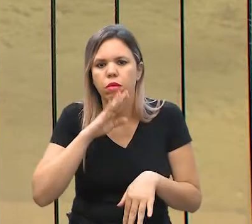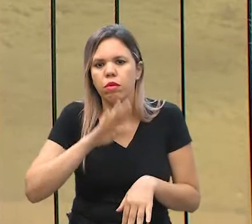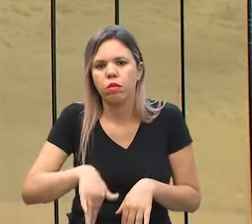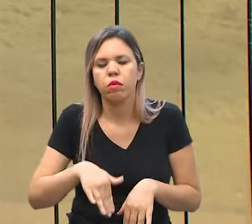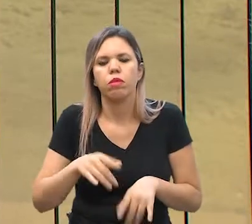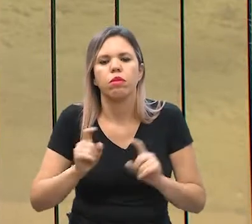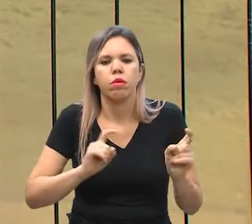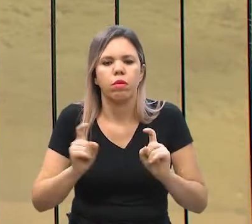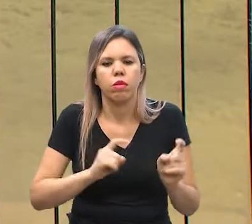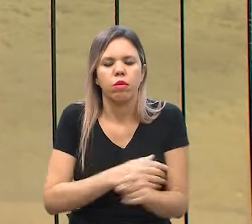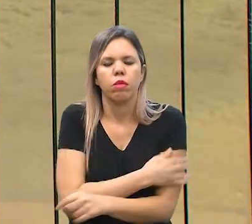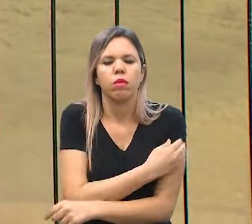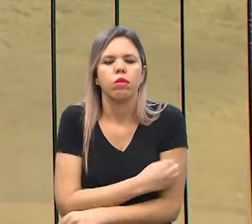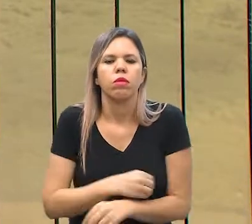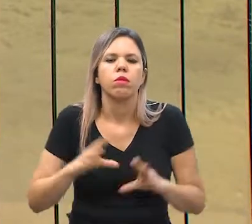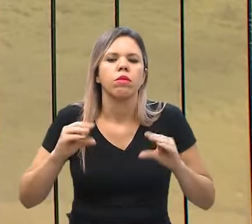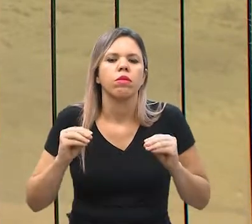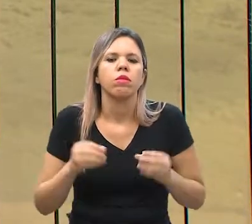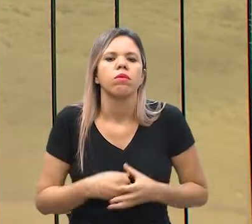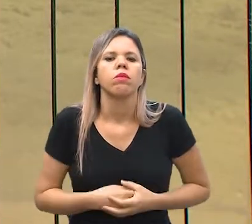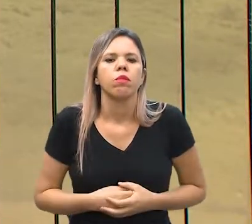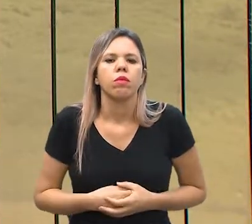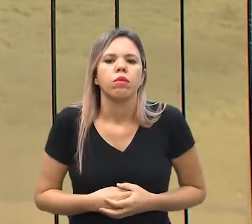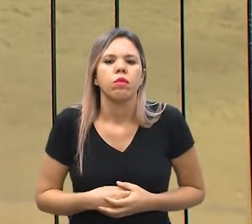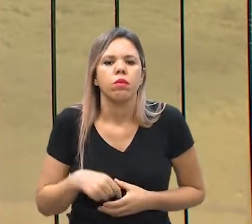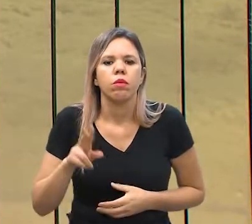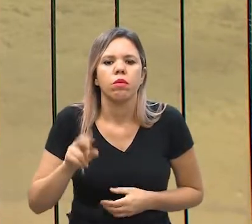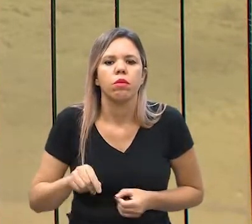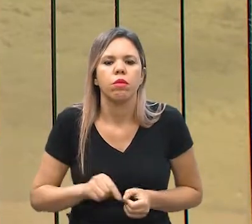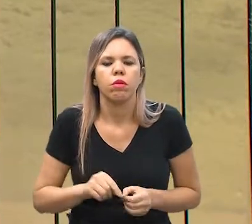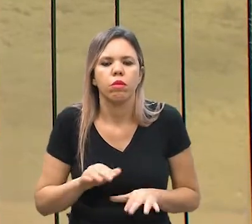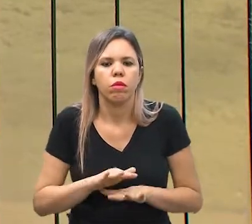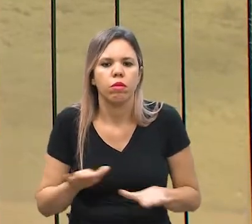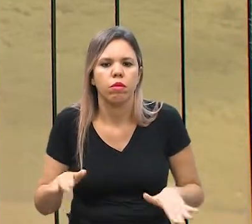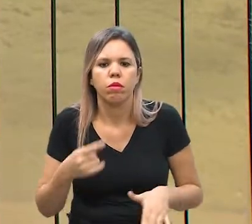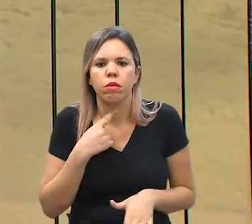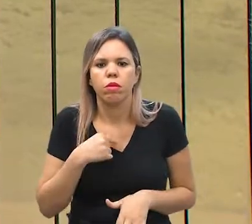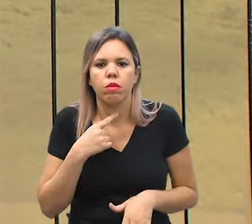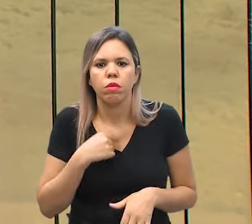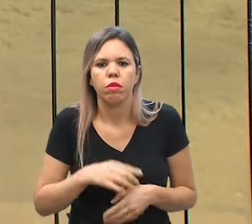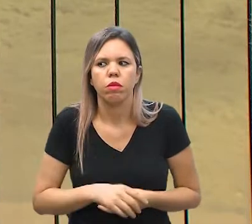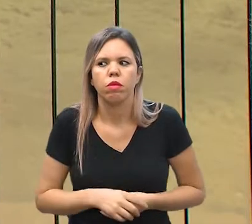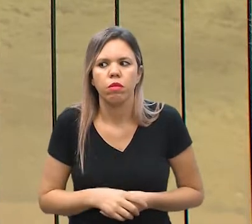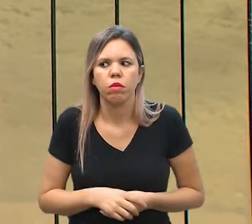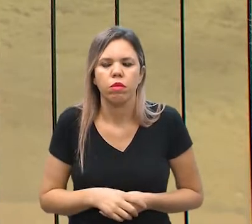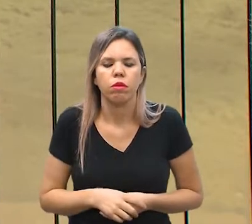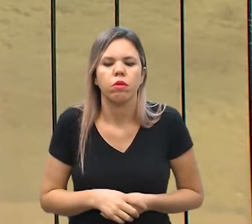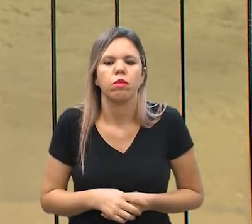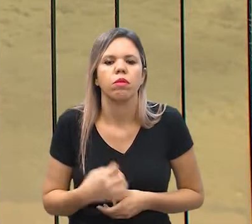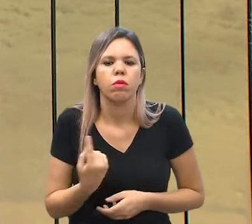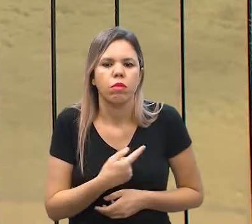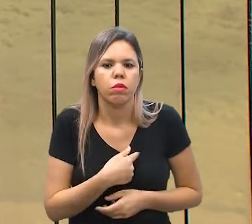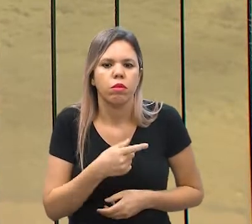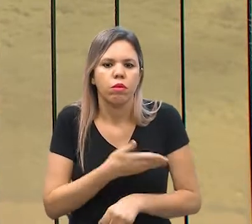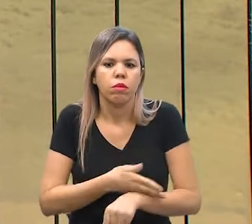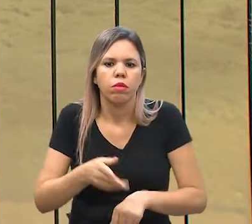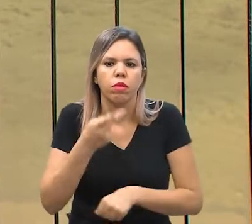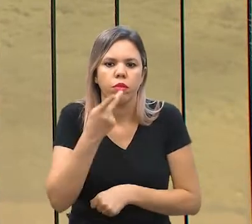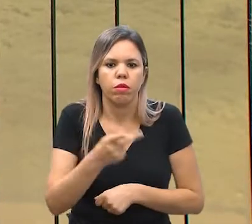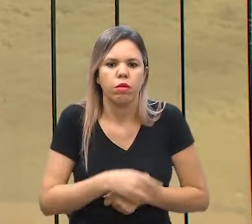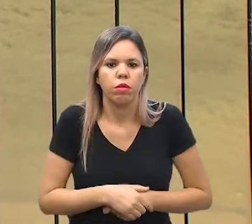tarde, reuniões quando eram à noite, né, mas nunca foi um desejo, assim, uma pretensão. Eu costumo dizer